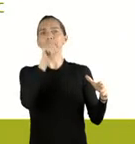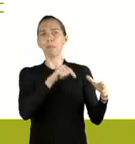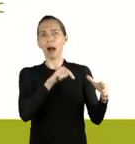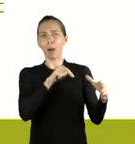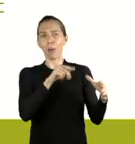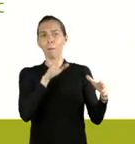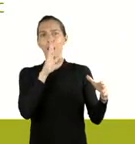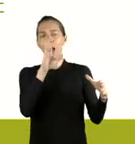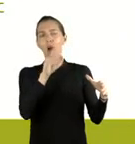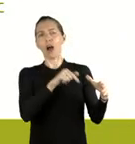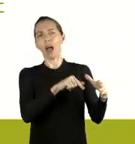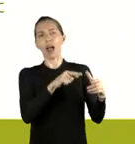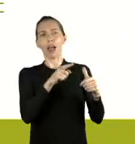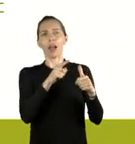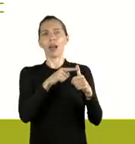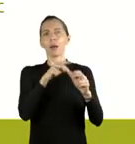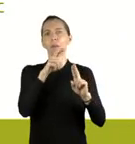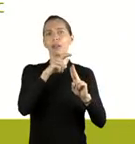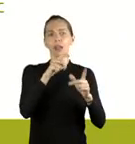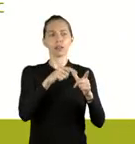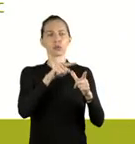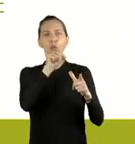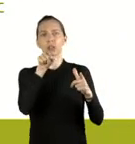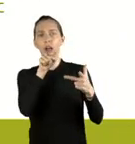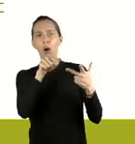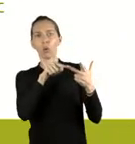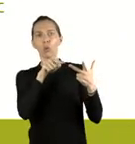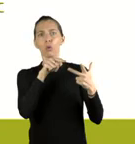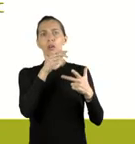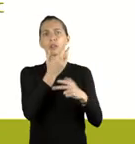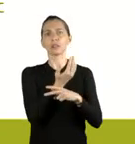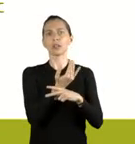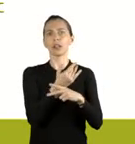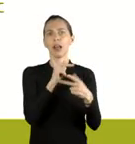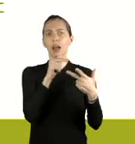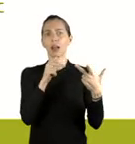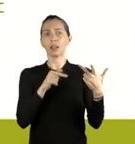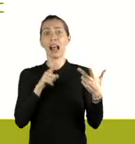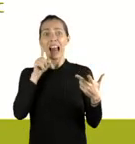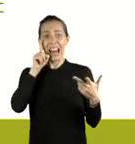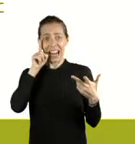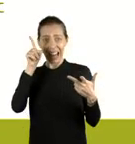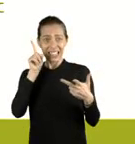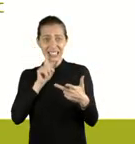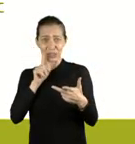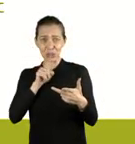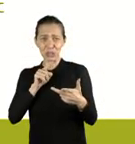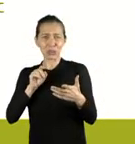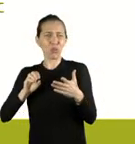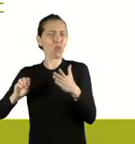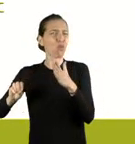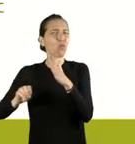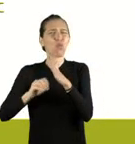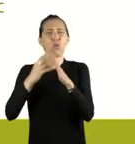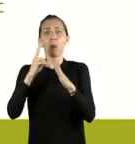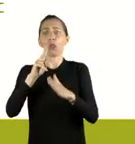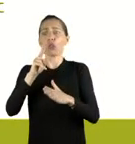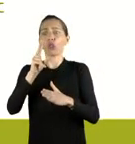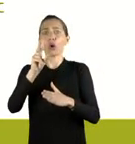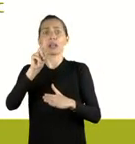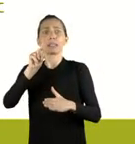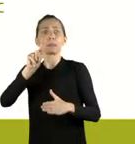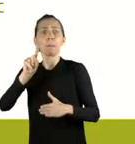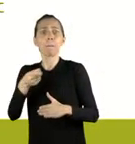pensar, vai sair um sexto, um sétimo, mas vai parar. Lá não. Lá tem, salvo engano, mais de 2 mil